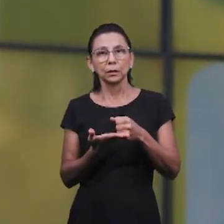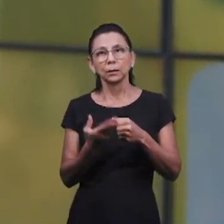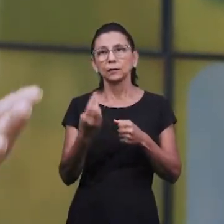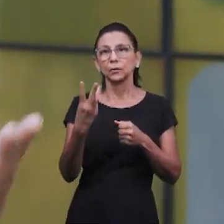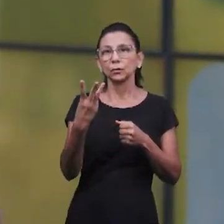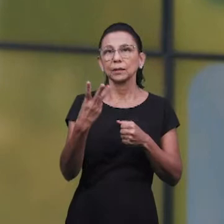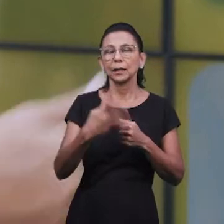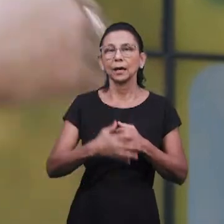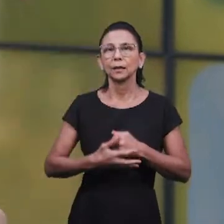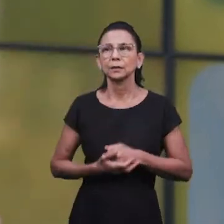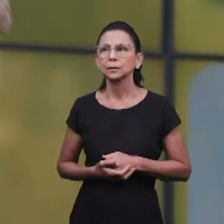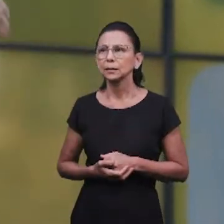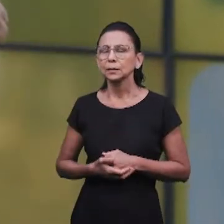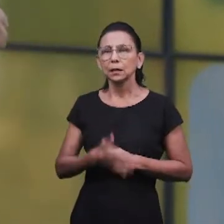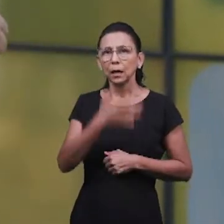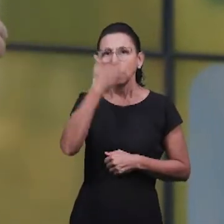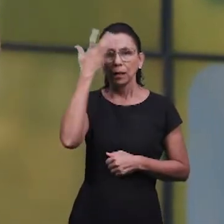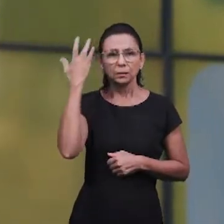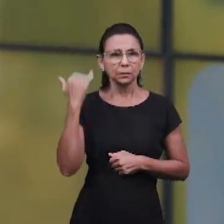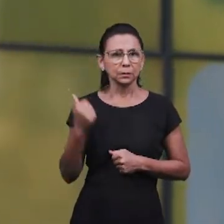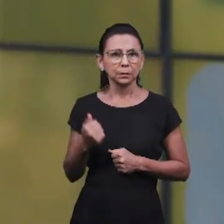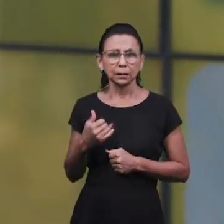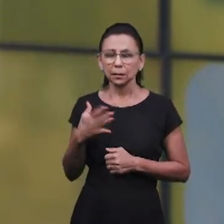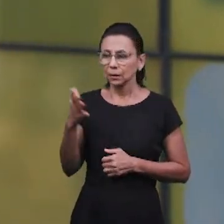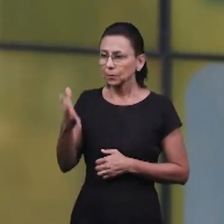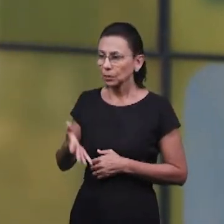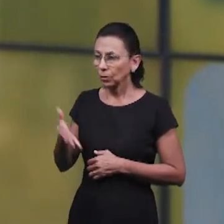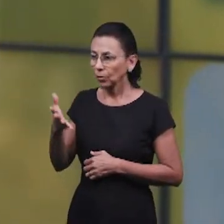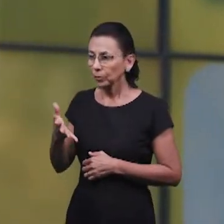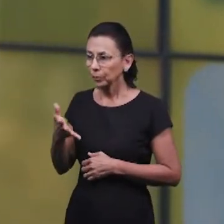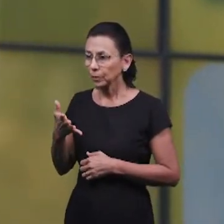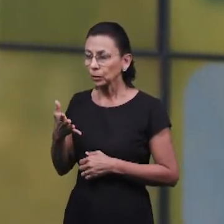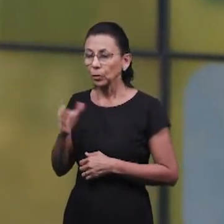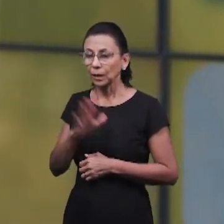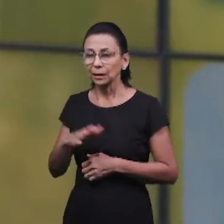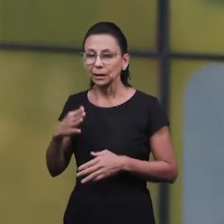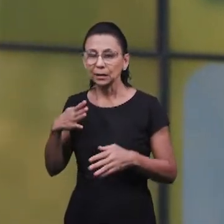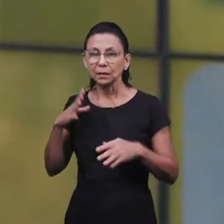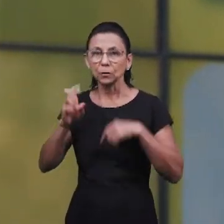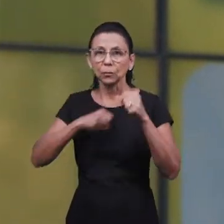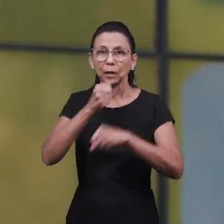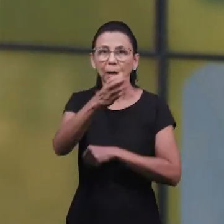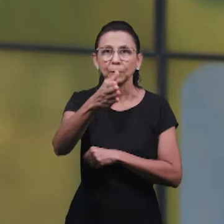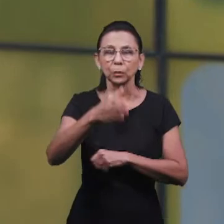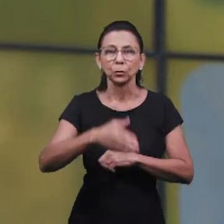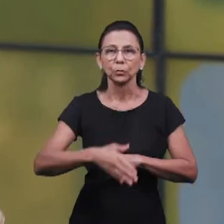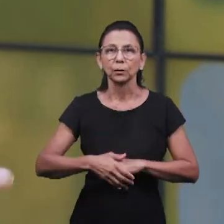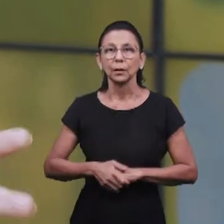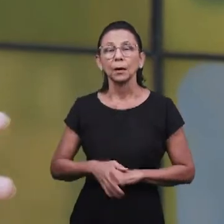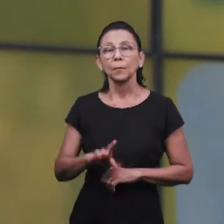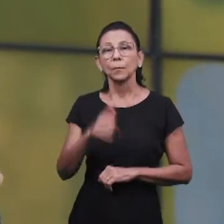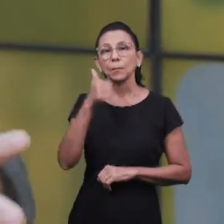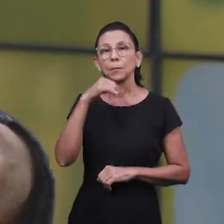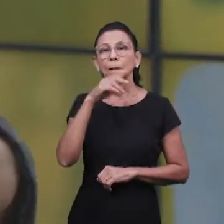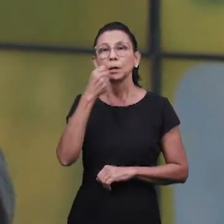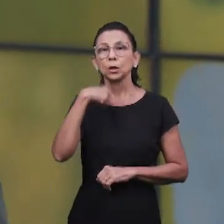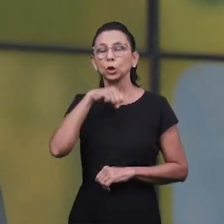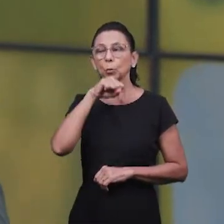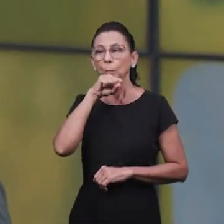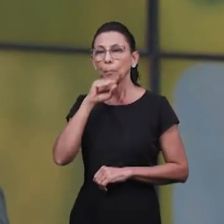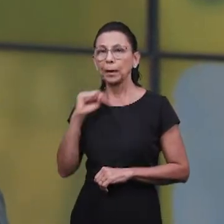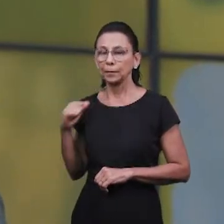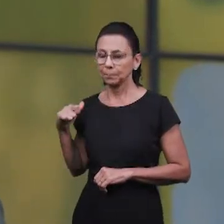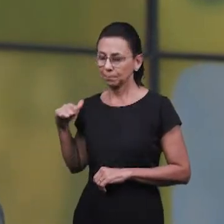pessoa que cumprimentou já passou rapidinho para dentro, mas vem os pais, né? Então esse acolhimento e que nos dá